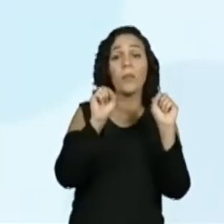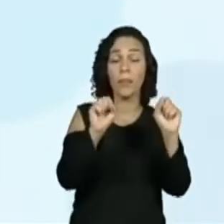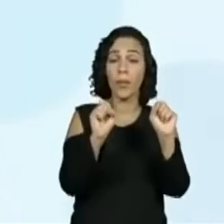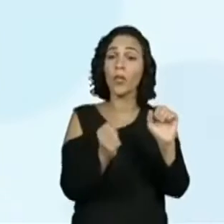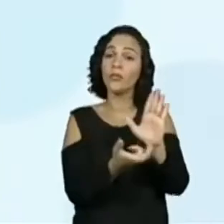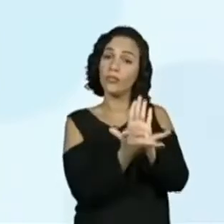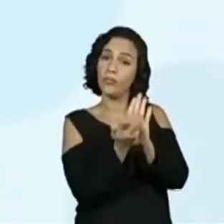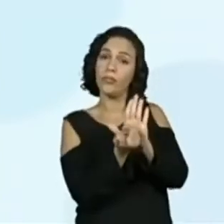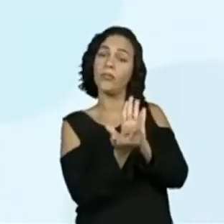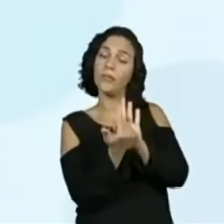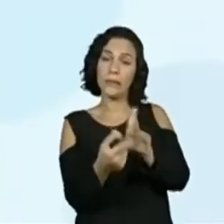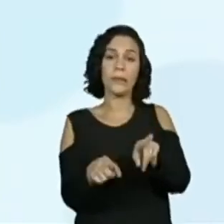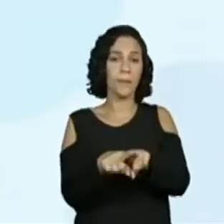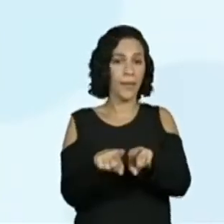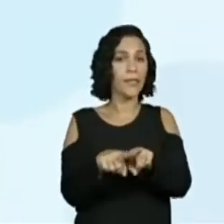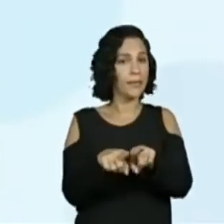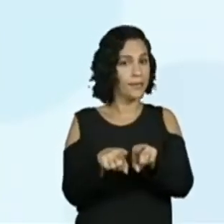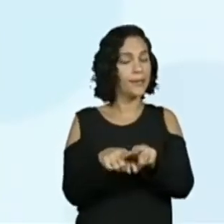desenho,